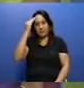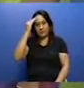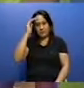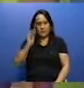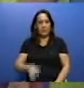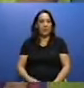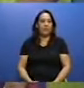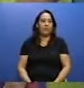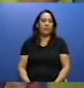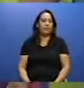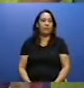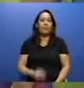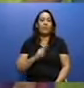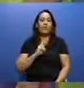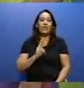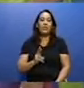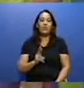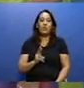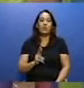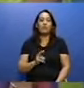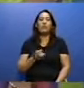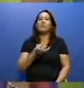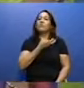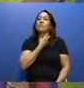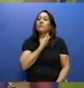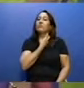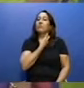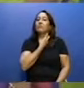você vai colocar aqui, olha. O